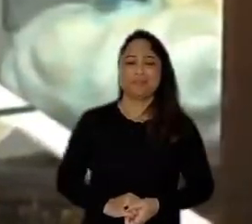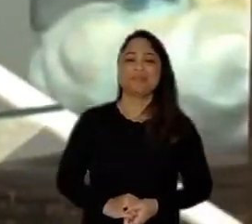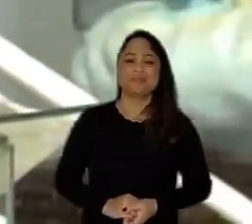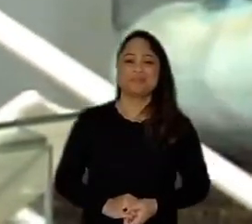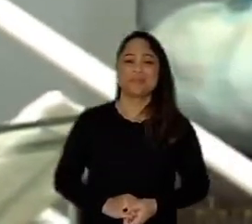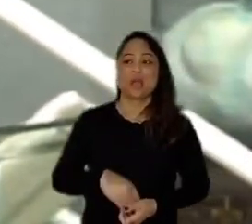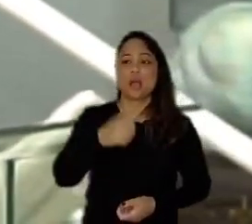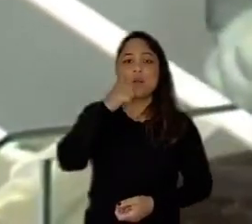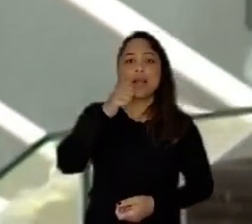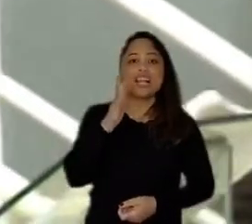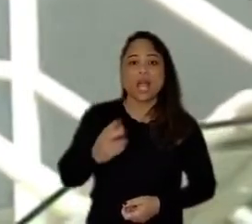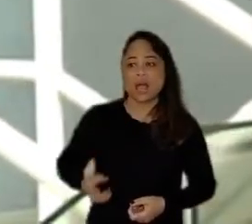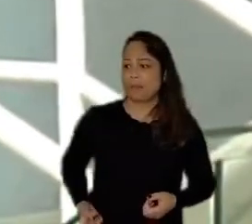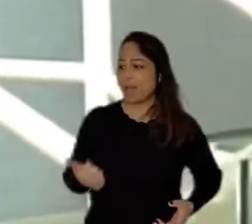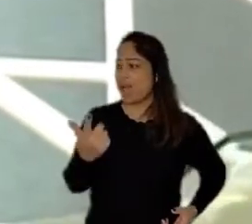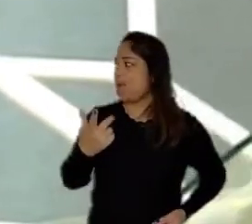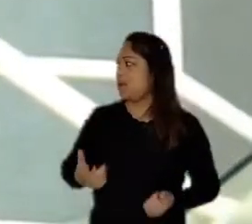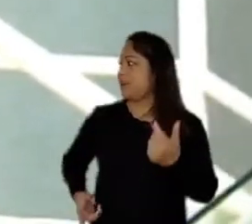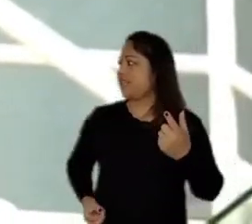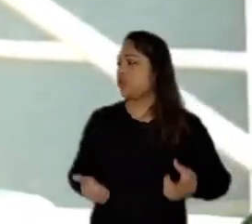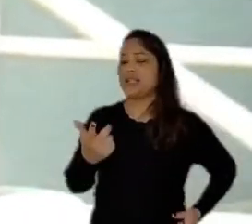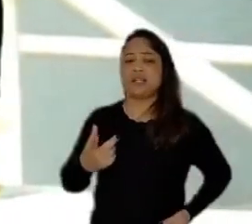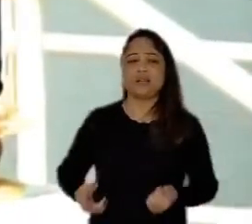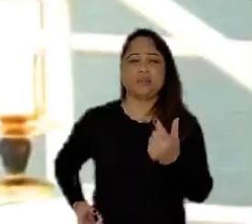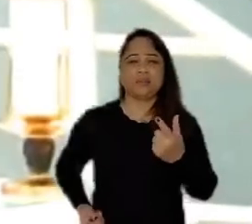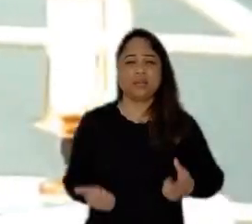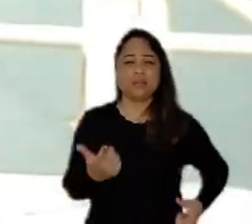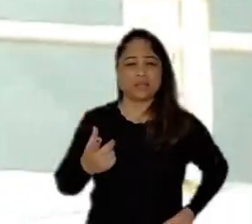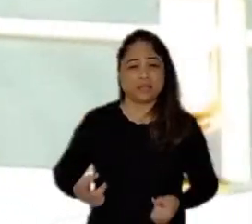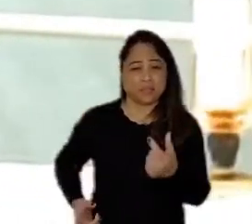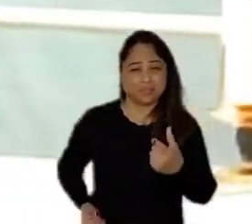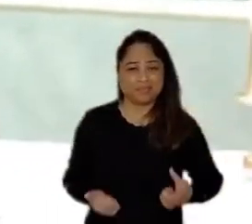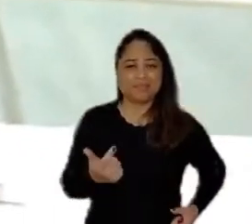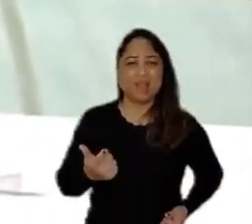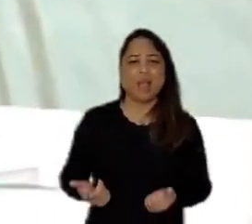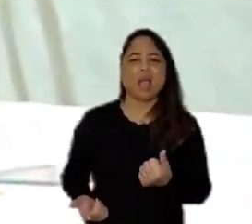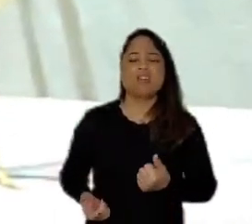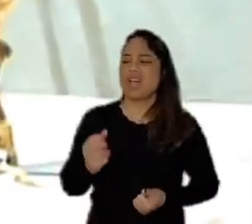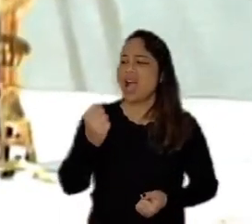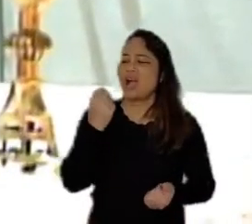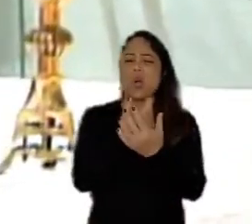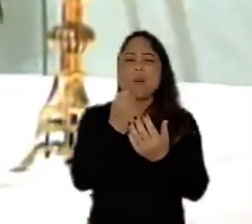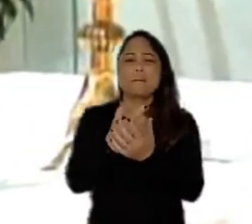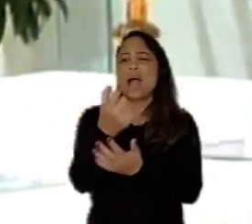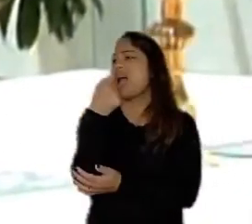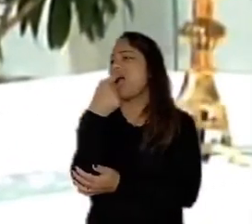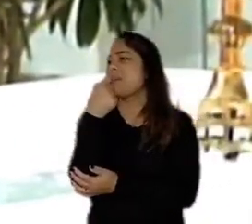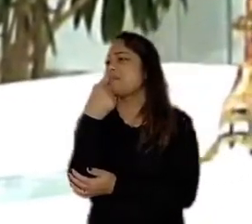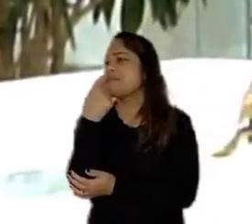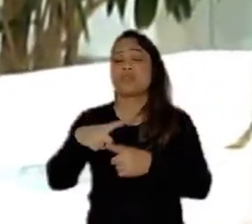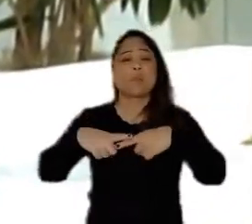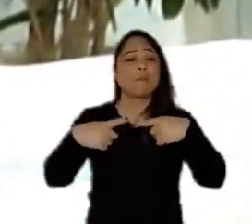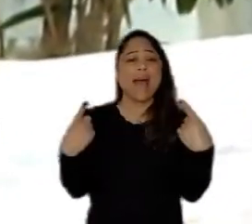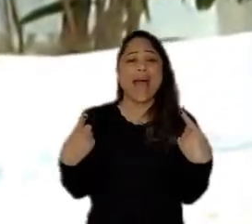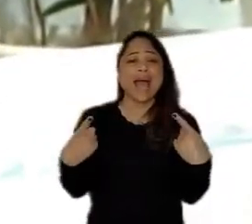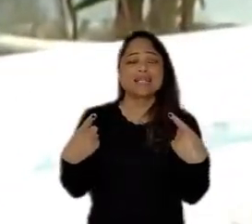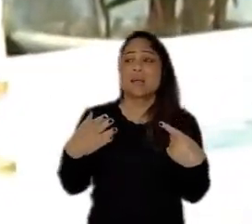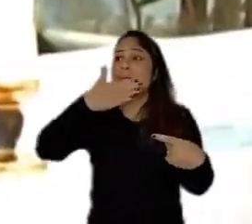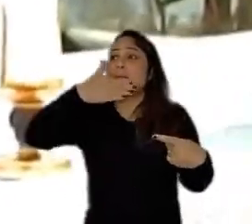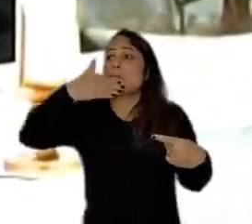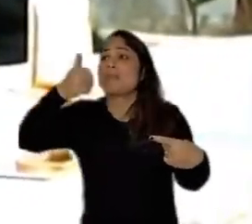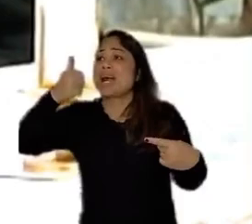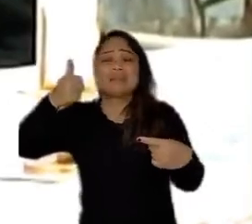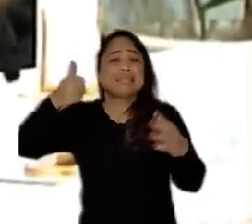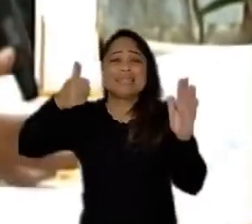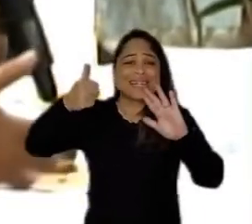havia gasto todo o seu dinheiro com médico e medicamento. Ao invés de melhorar, a Bíblia diz